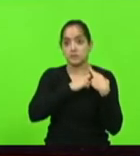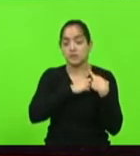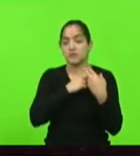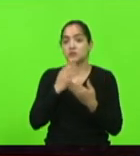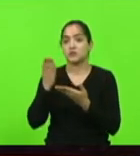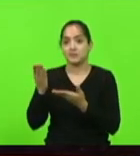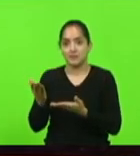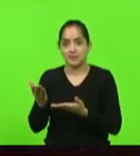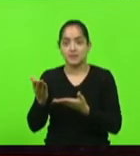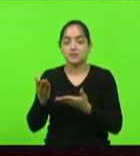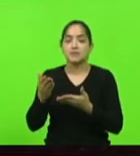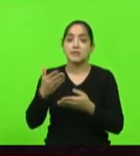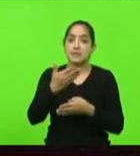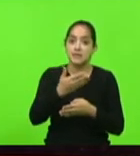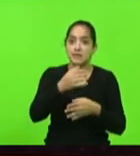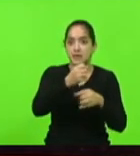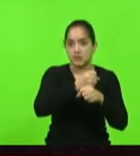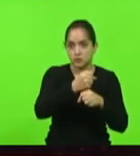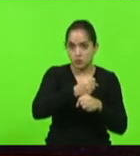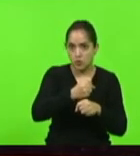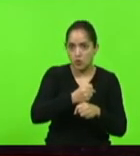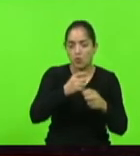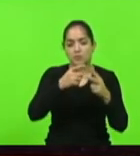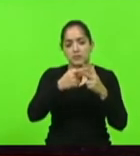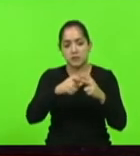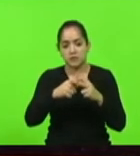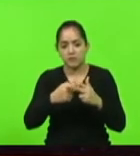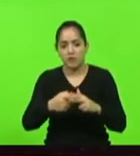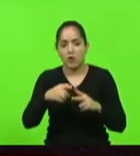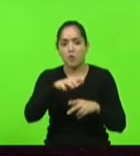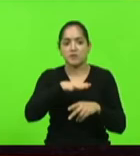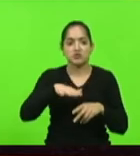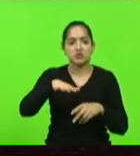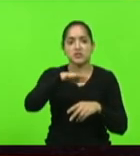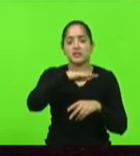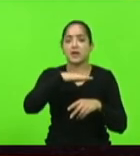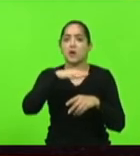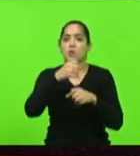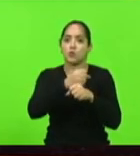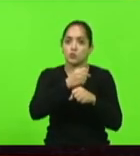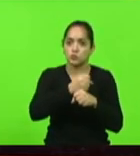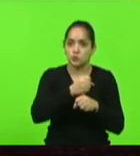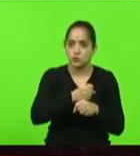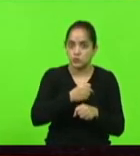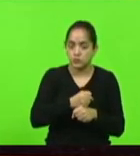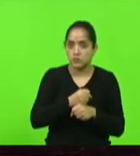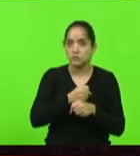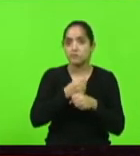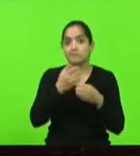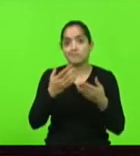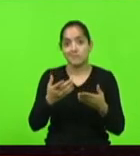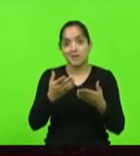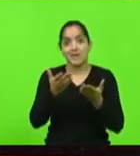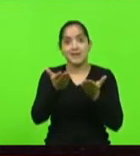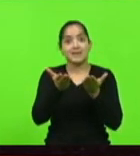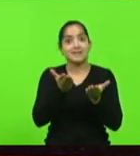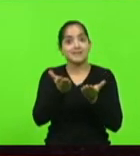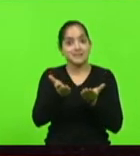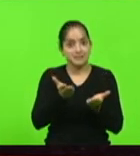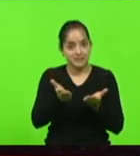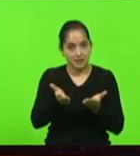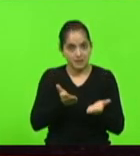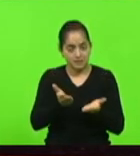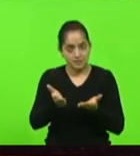grandes obras, as obras de reforma geral, as construções, eram licitadas